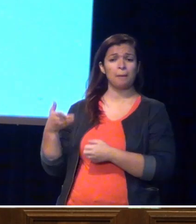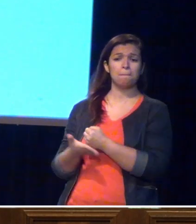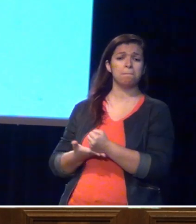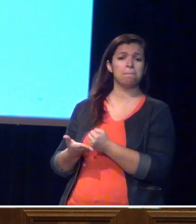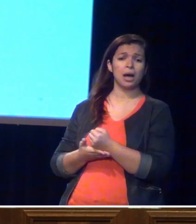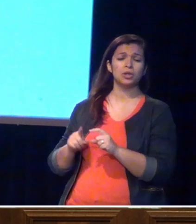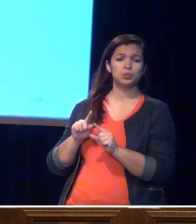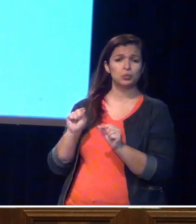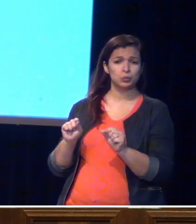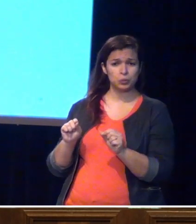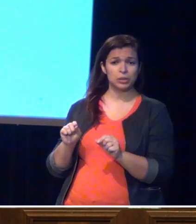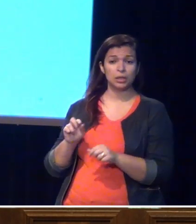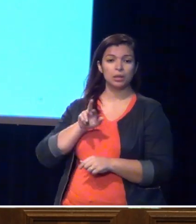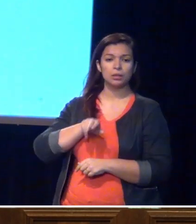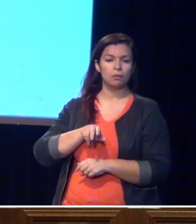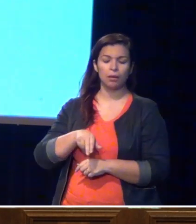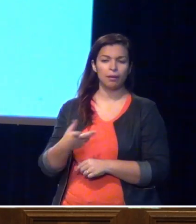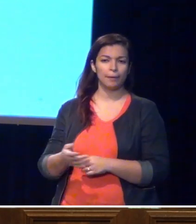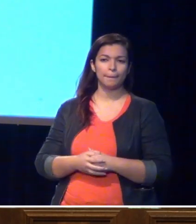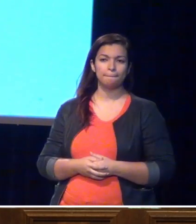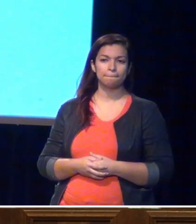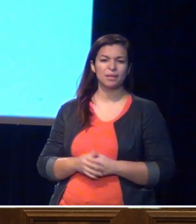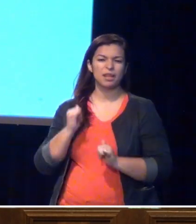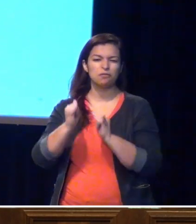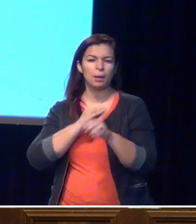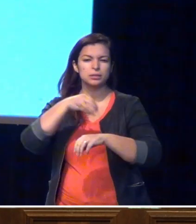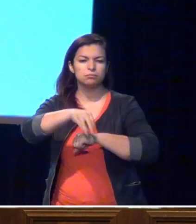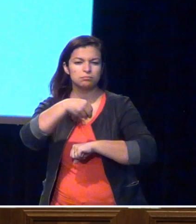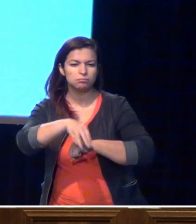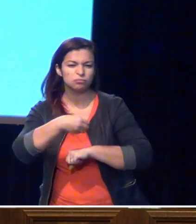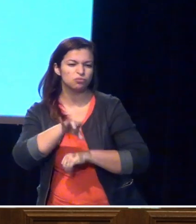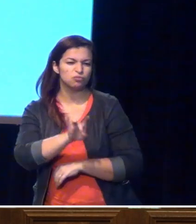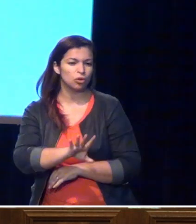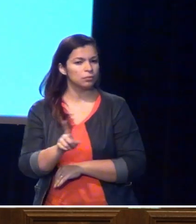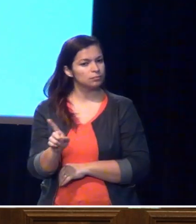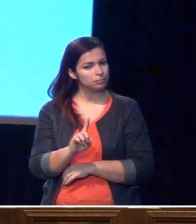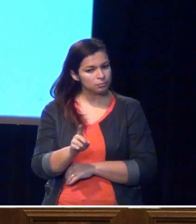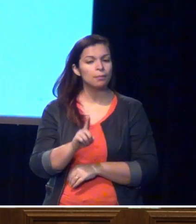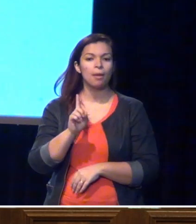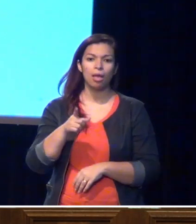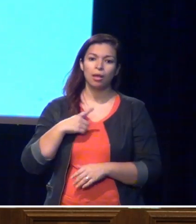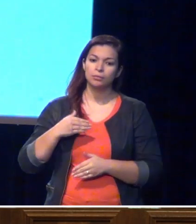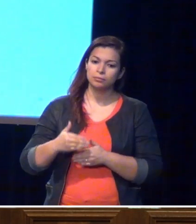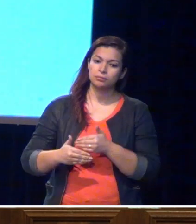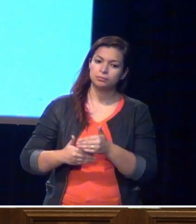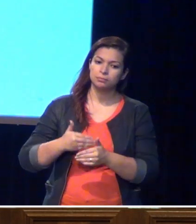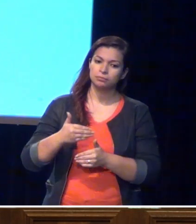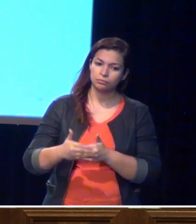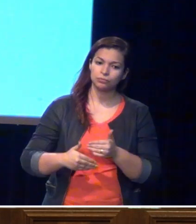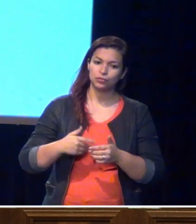é de transmissão de informação, é sobre uma construção